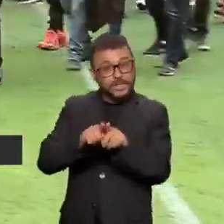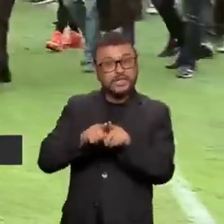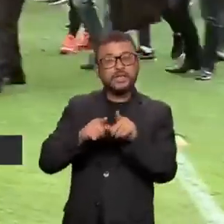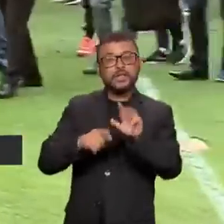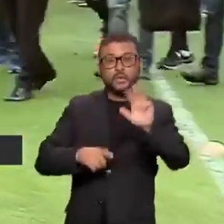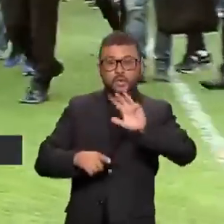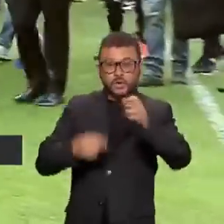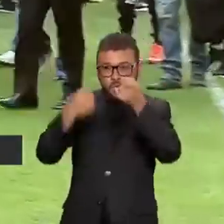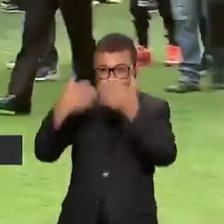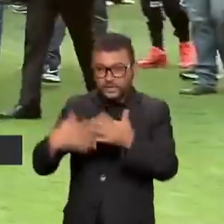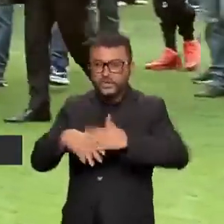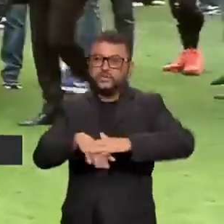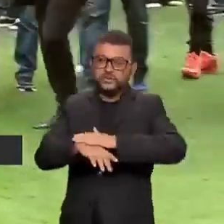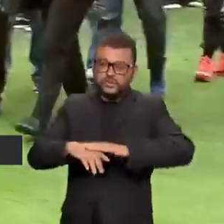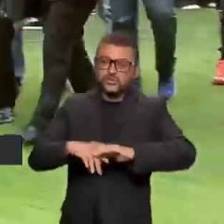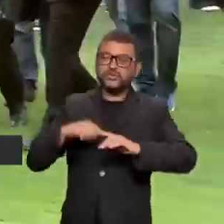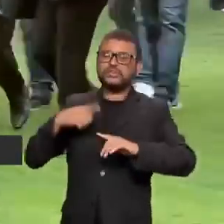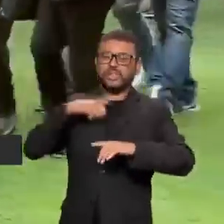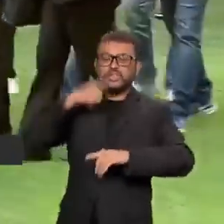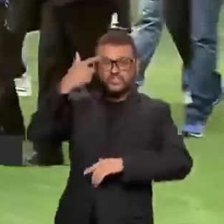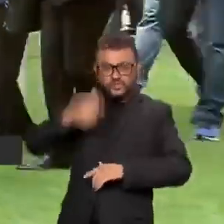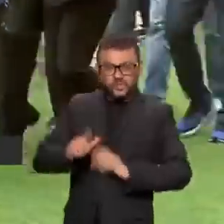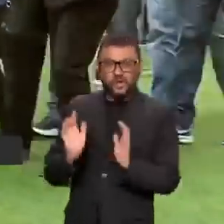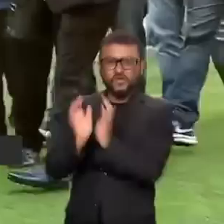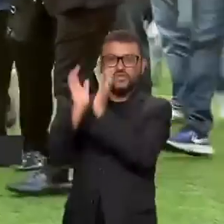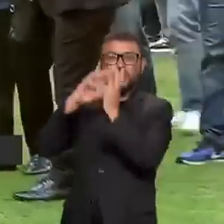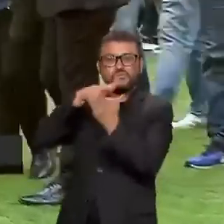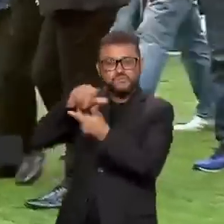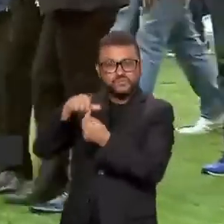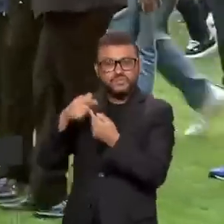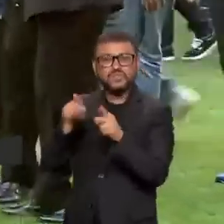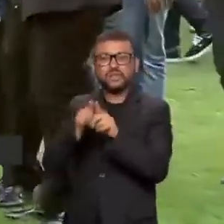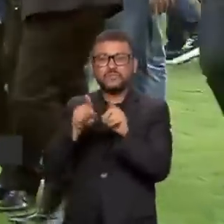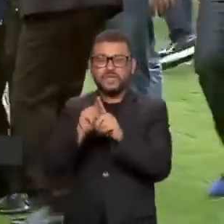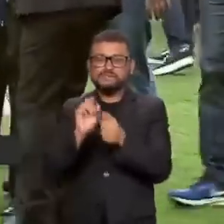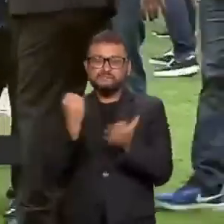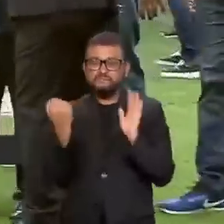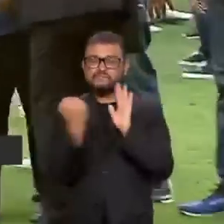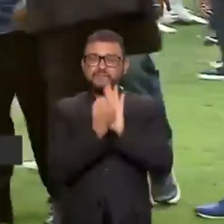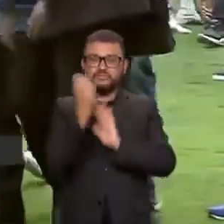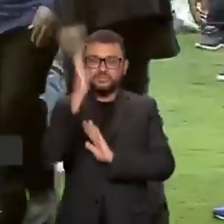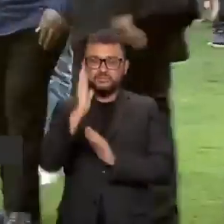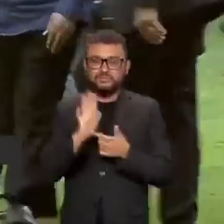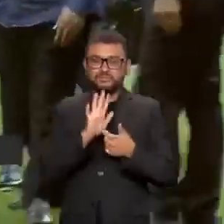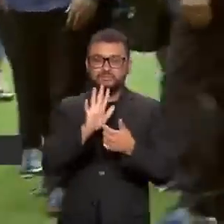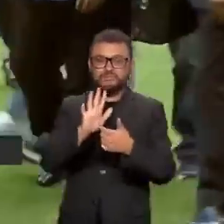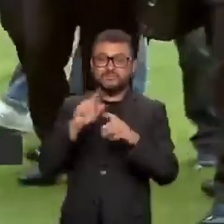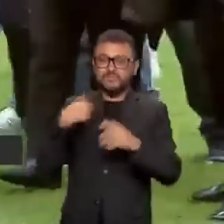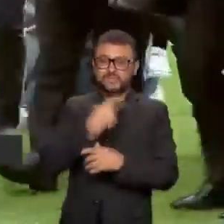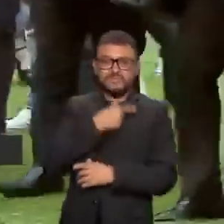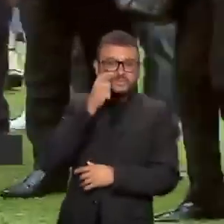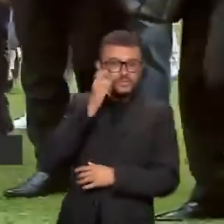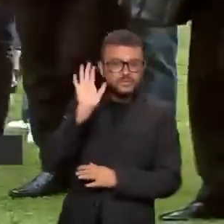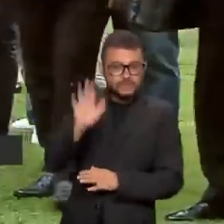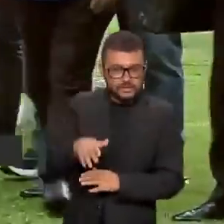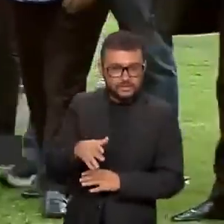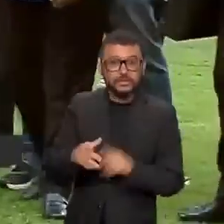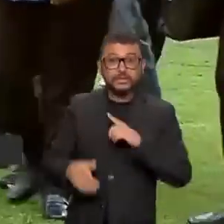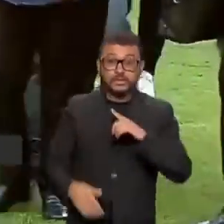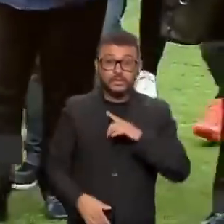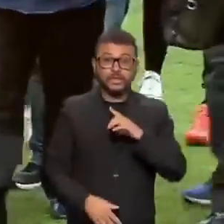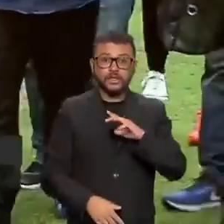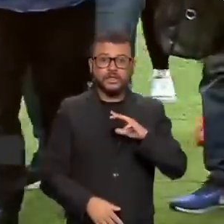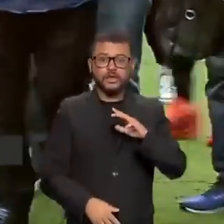nessa mais uma Copa, mais uma disputa aí por um título para o Brasil. Está acompanhado do presidente